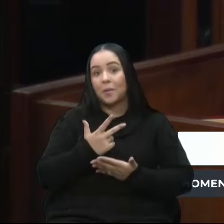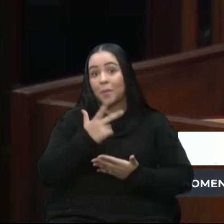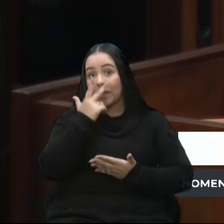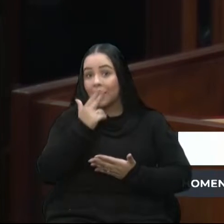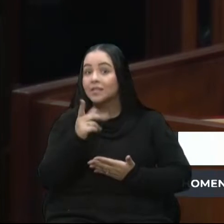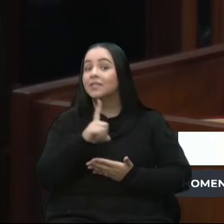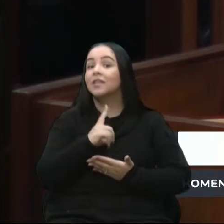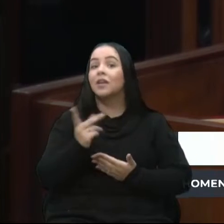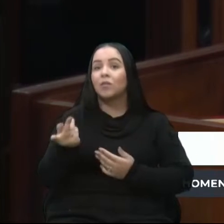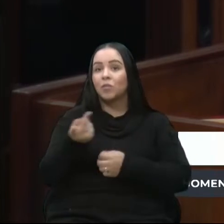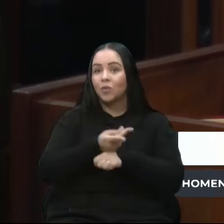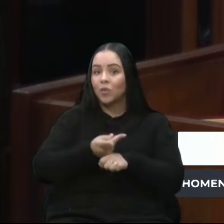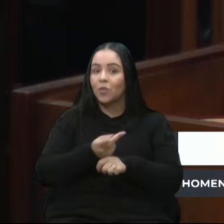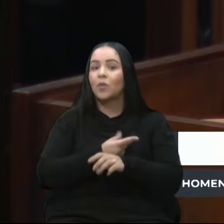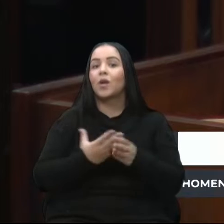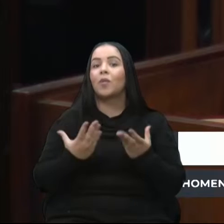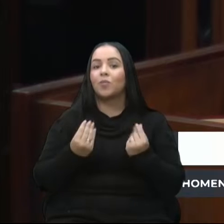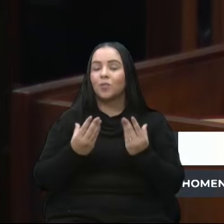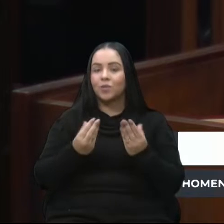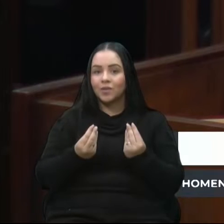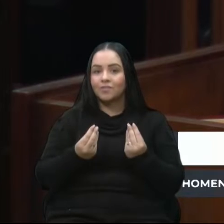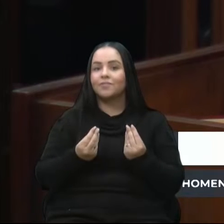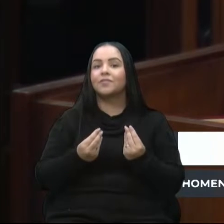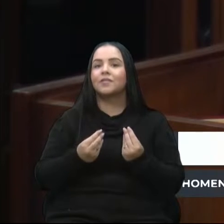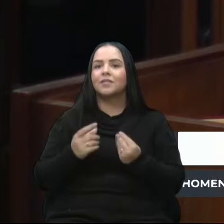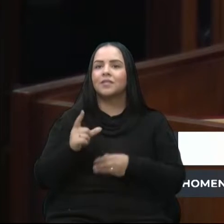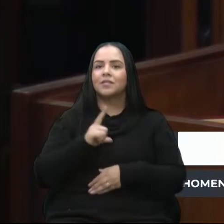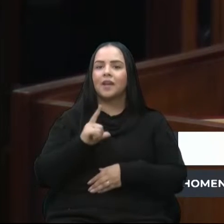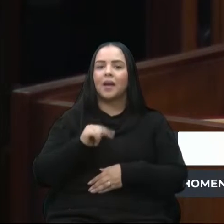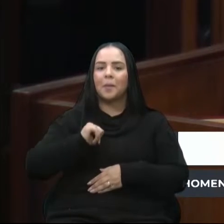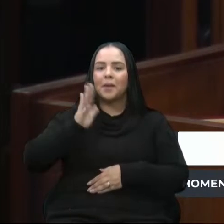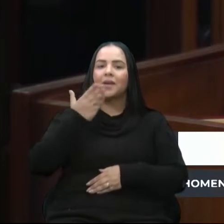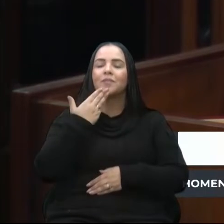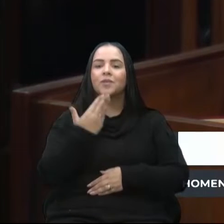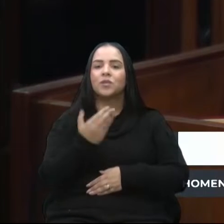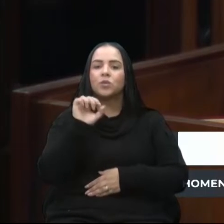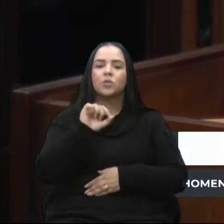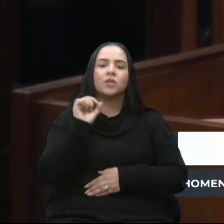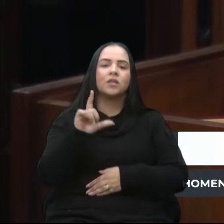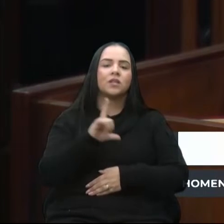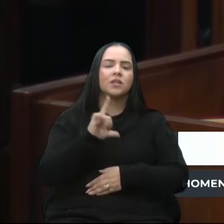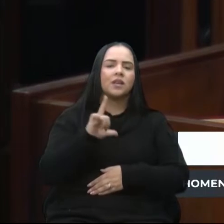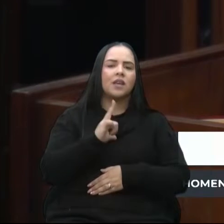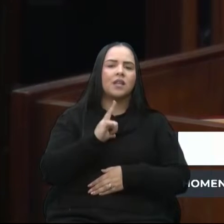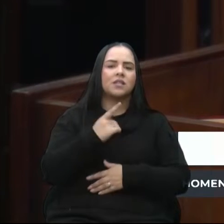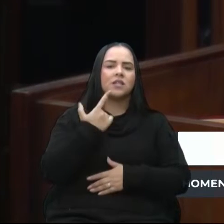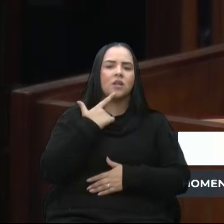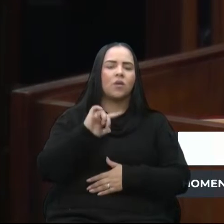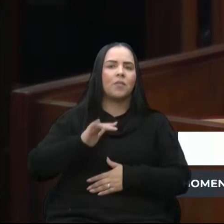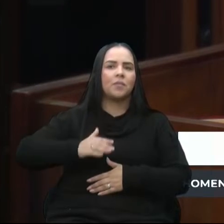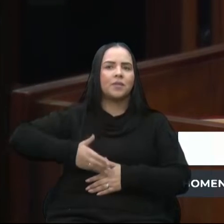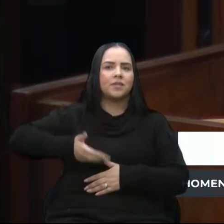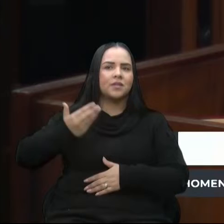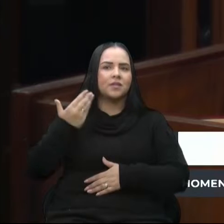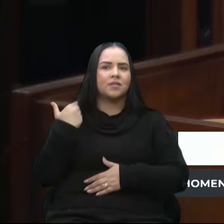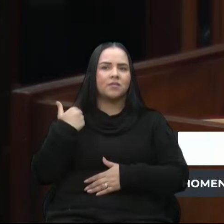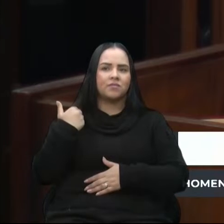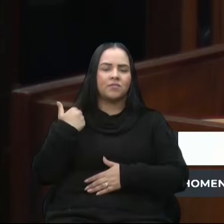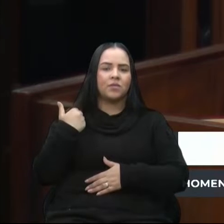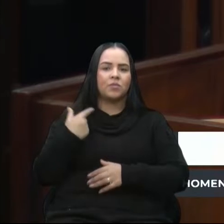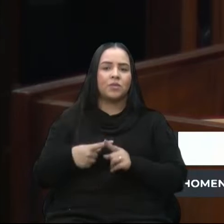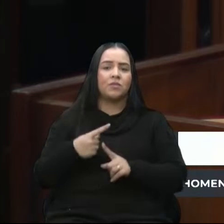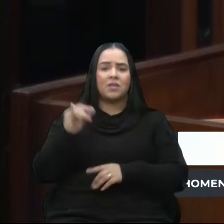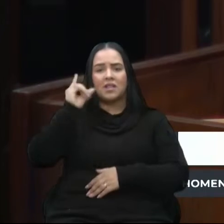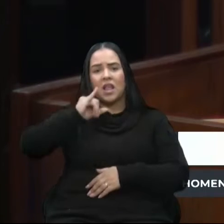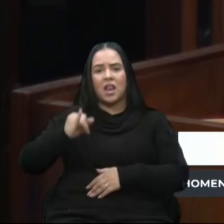línguas minoritárias. E tem mais apelos do que as línguas estrangeiras. O italiano padrão é